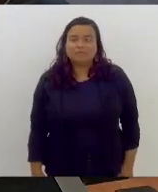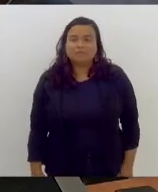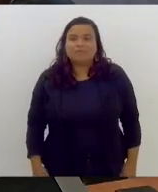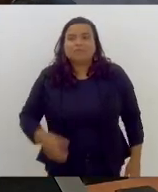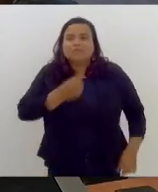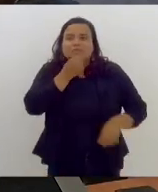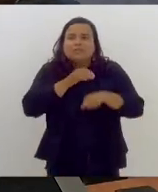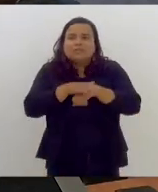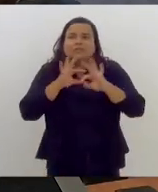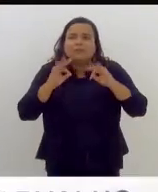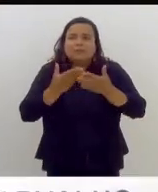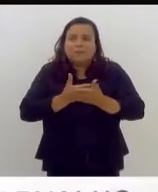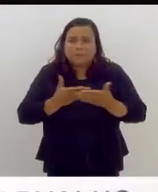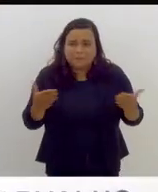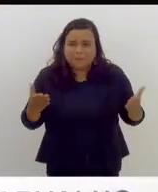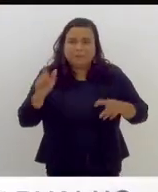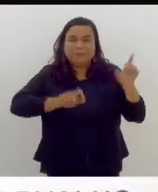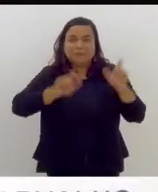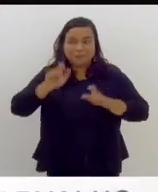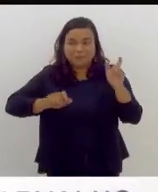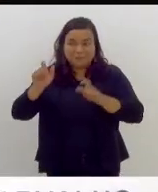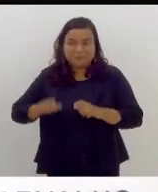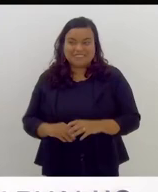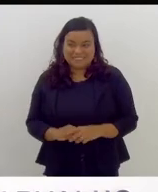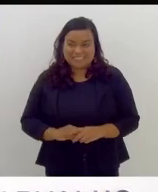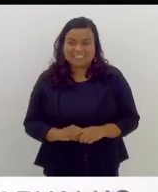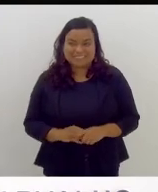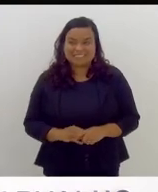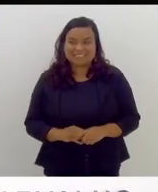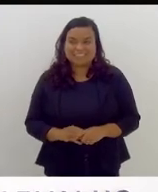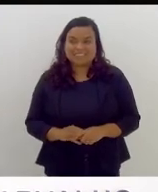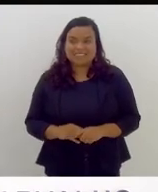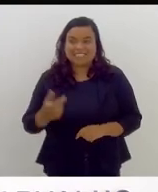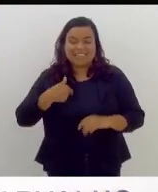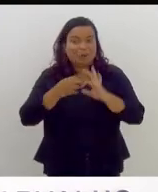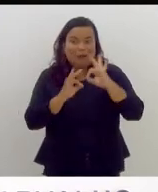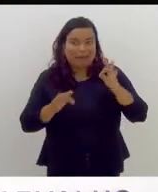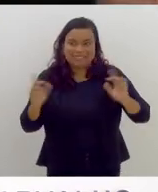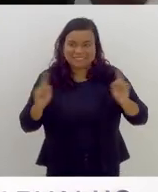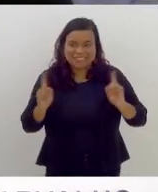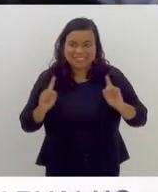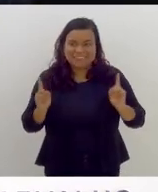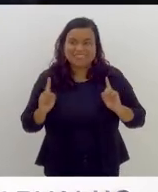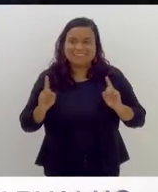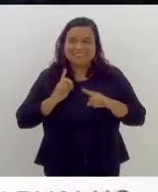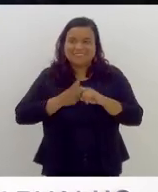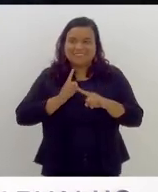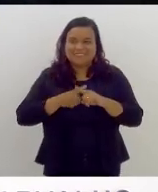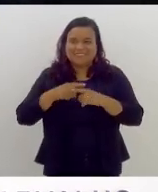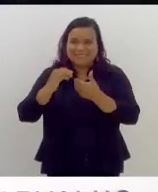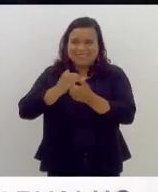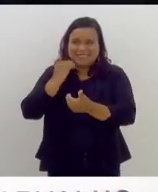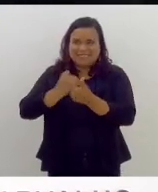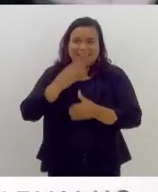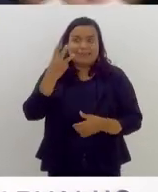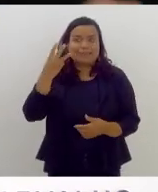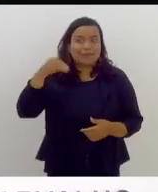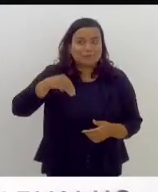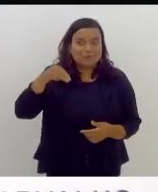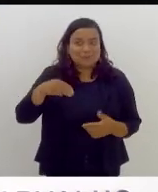Boa noite a todos e a todas. Eu, para não ser muito longo, né, porque a recomendação é